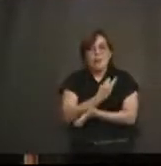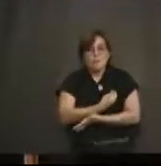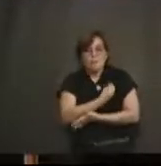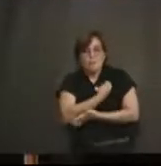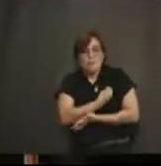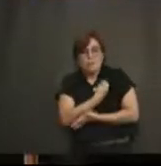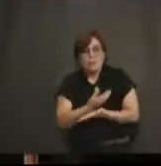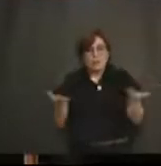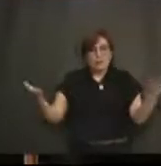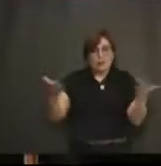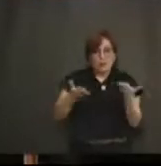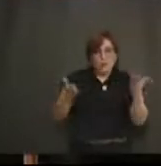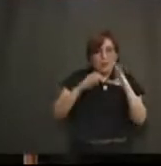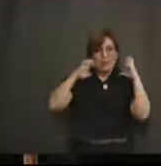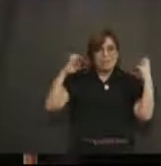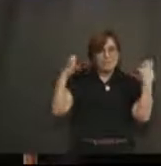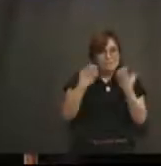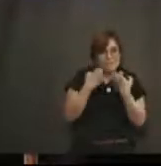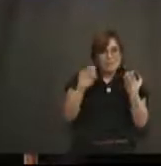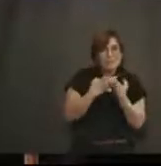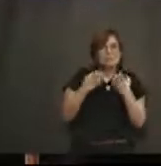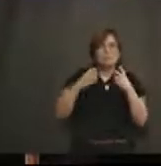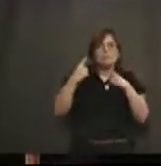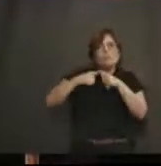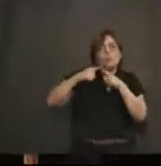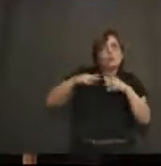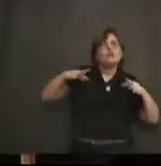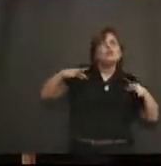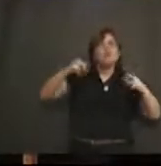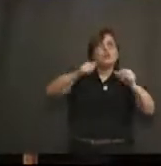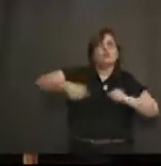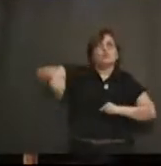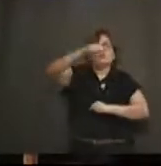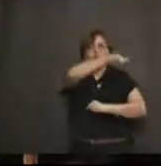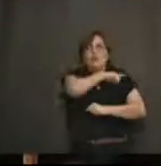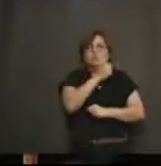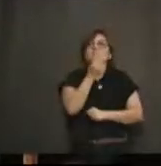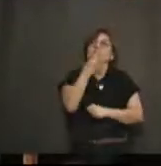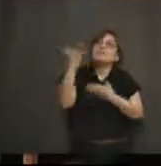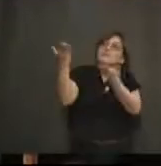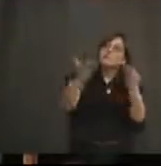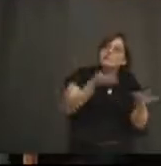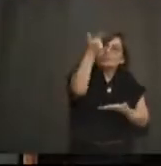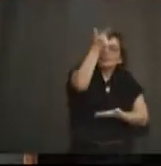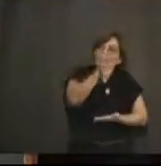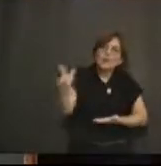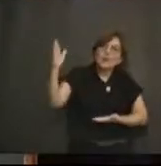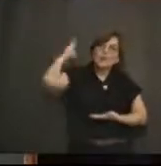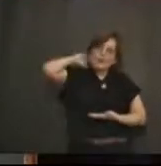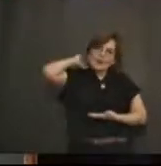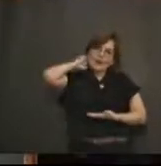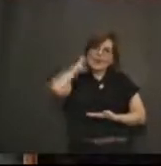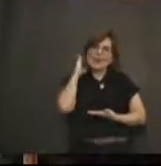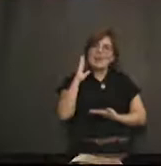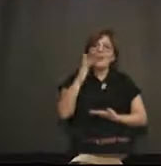ele é de todos nós. Bem-vindos mais uma vez a Belém do Pará e muito obrigado pela atenção de todos.